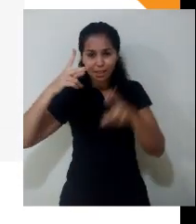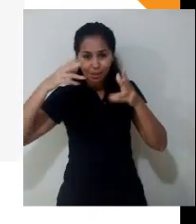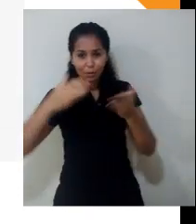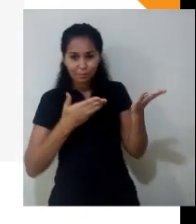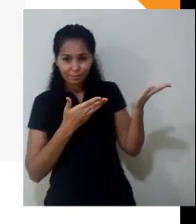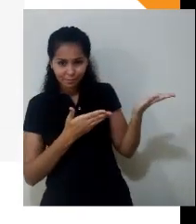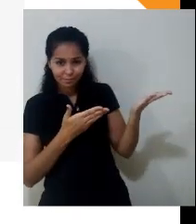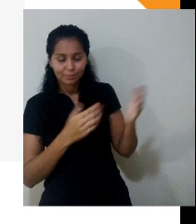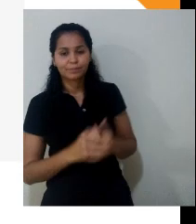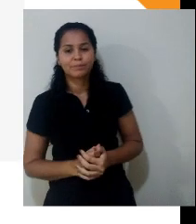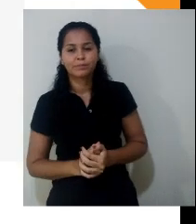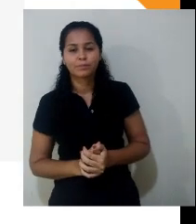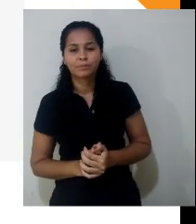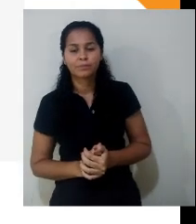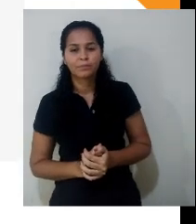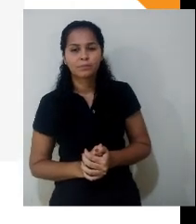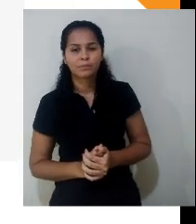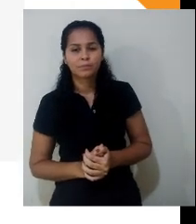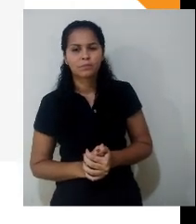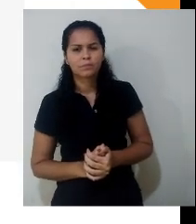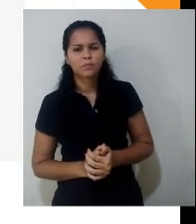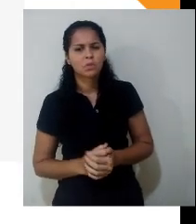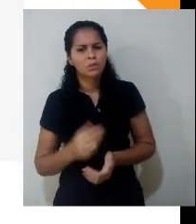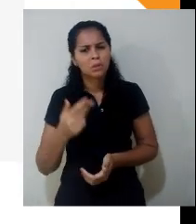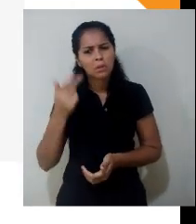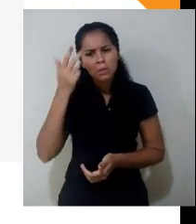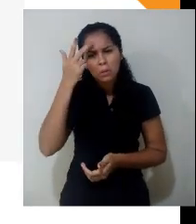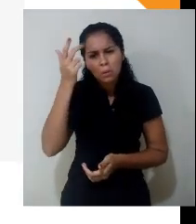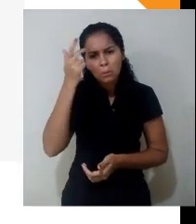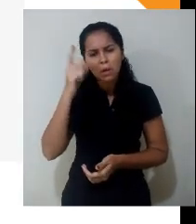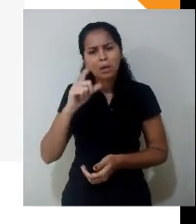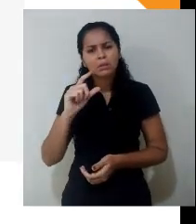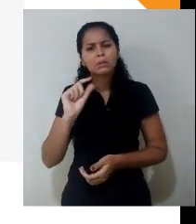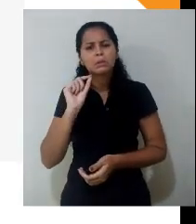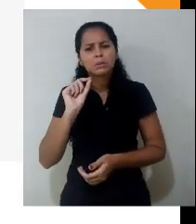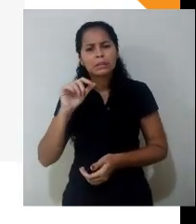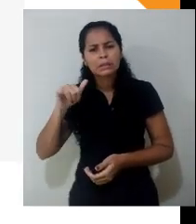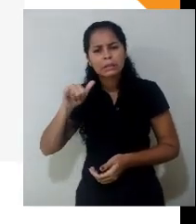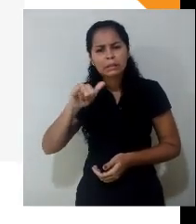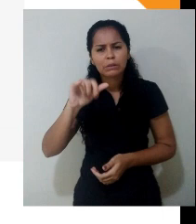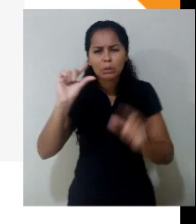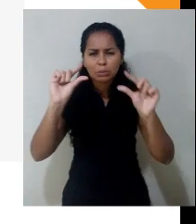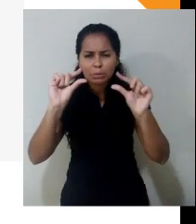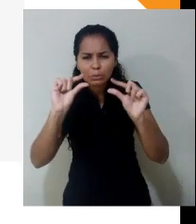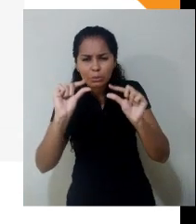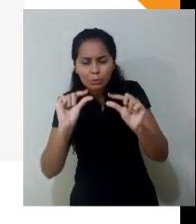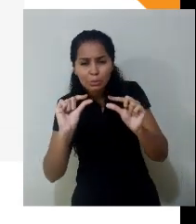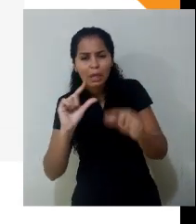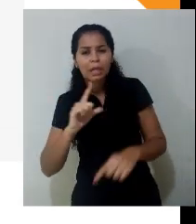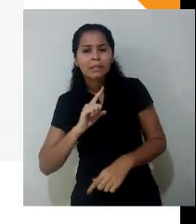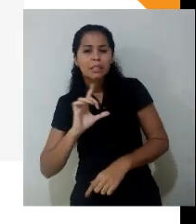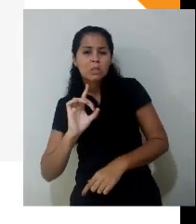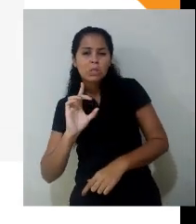britânico Supermarine Spitfire. Eles geralmente são bem pequenininhos, medindo só alguns